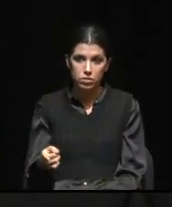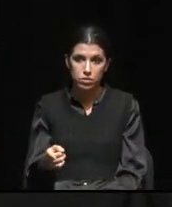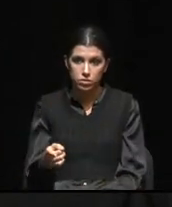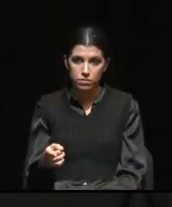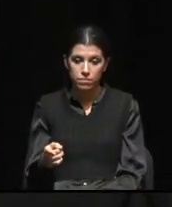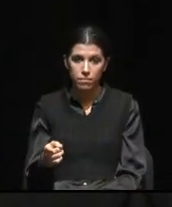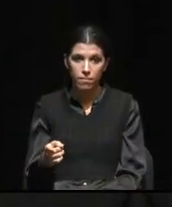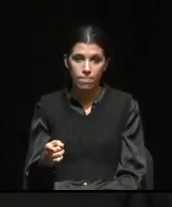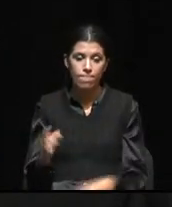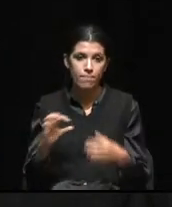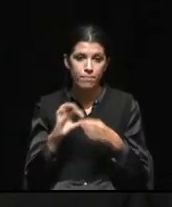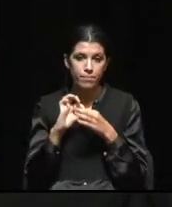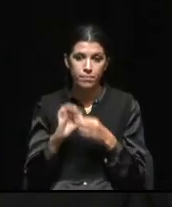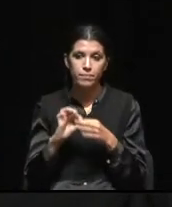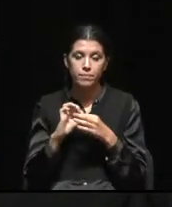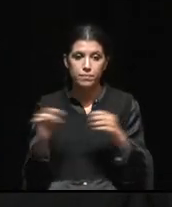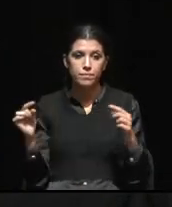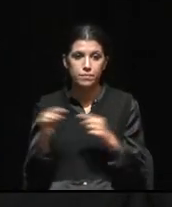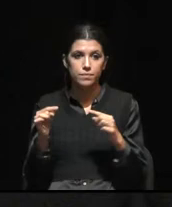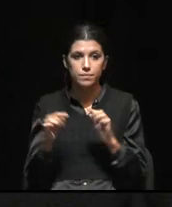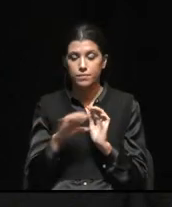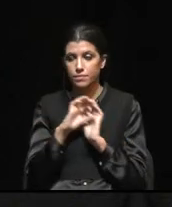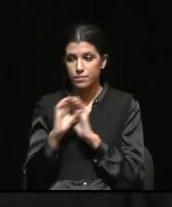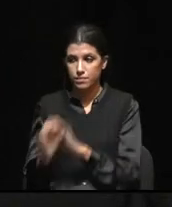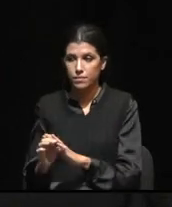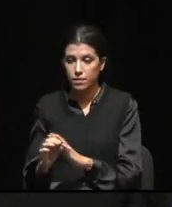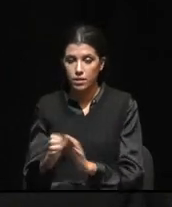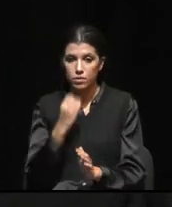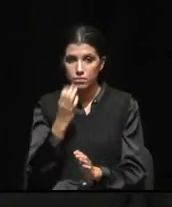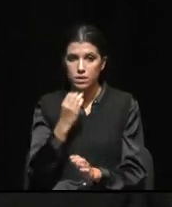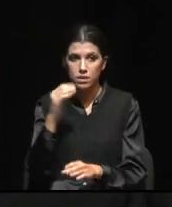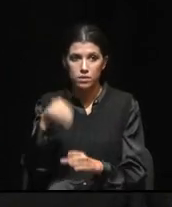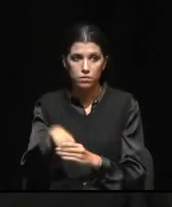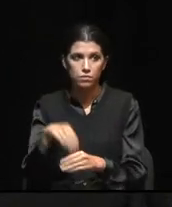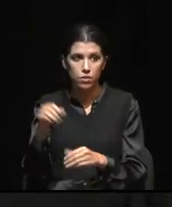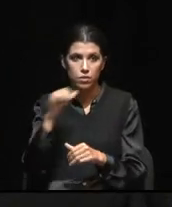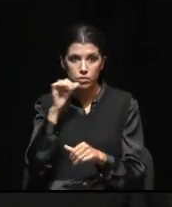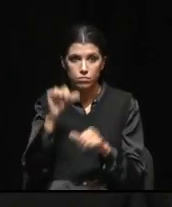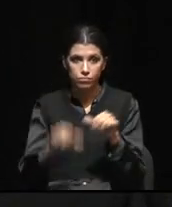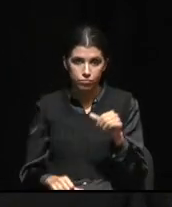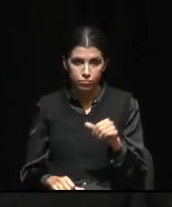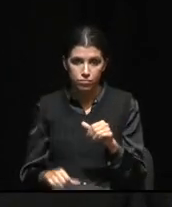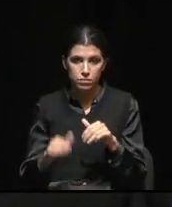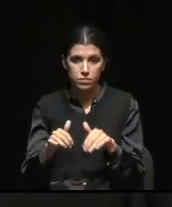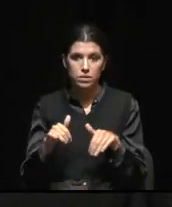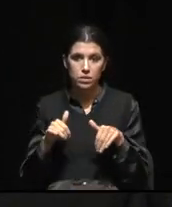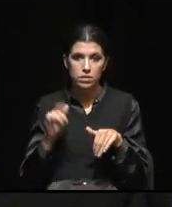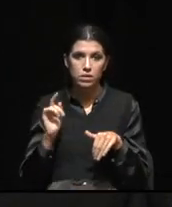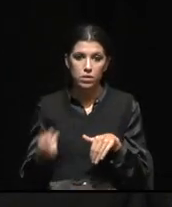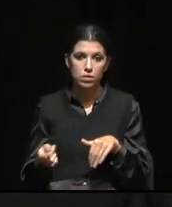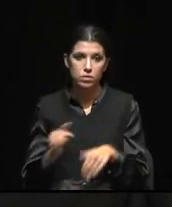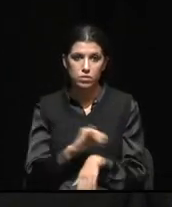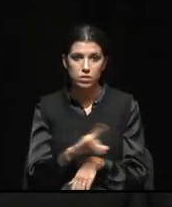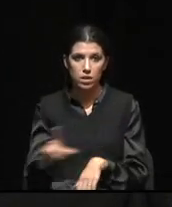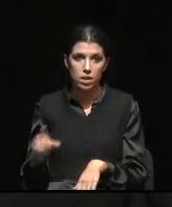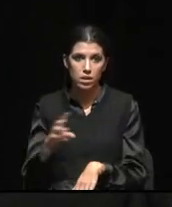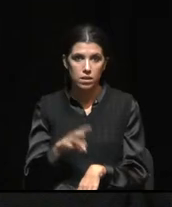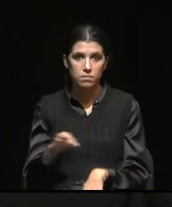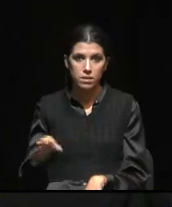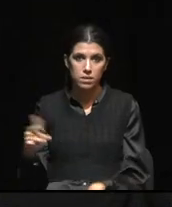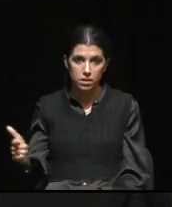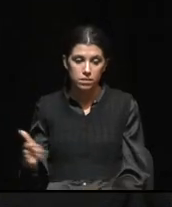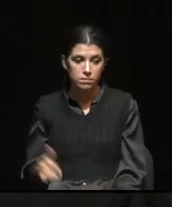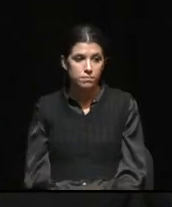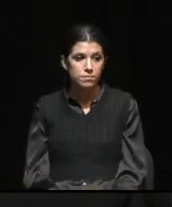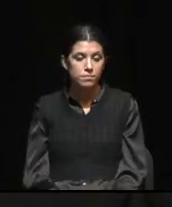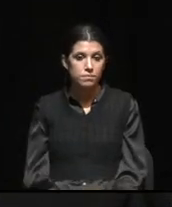contra aliança CDs e chega com declaração de voto oral quem se abstém iniciativa liberal e